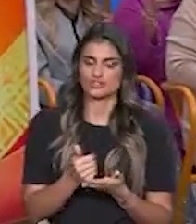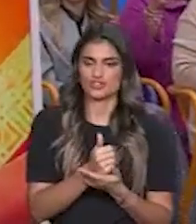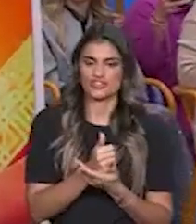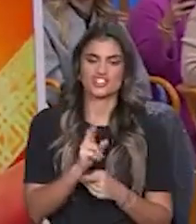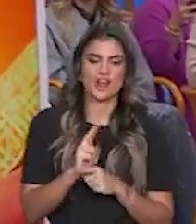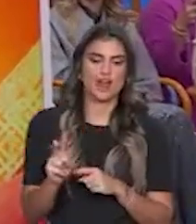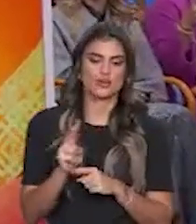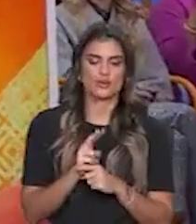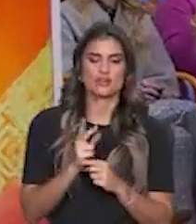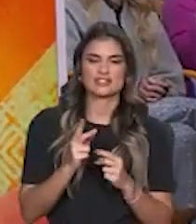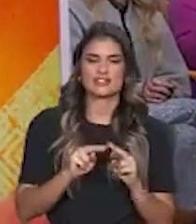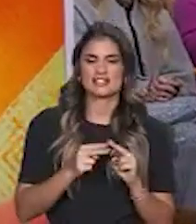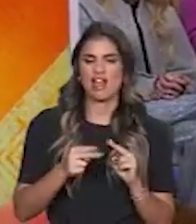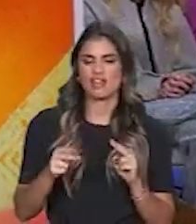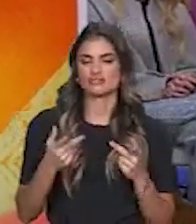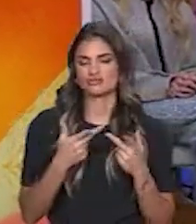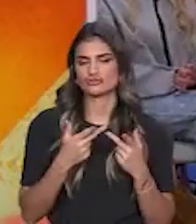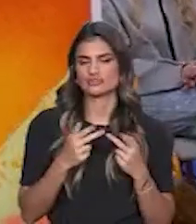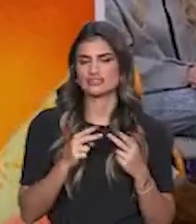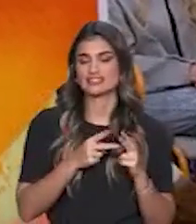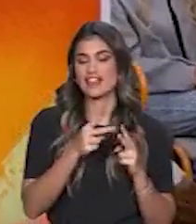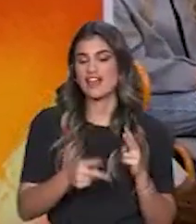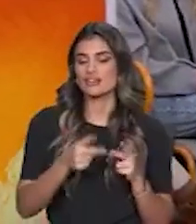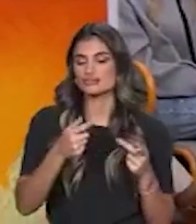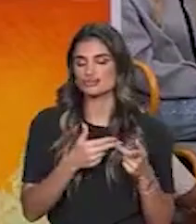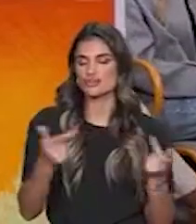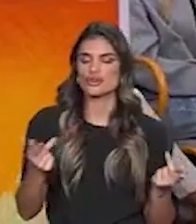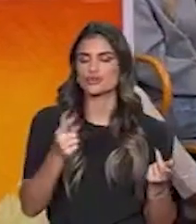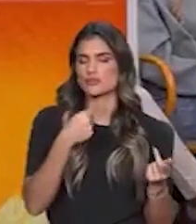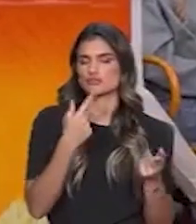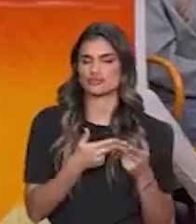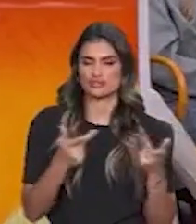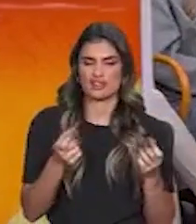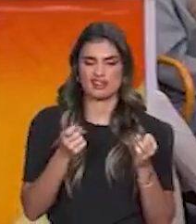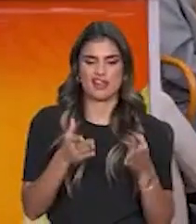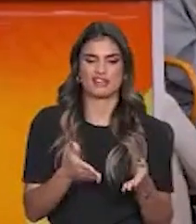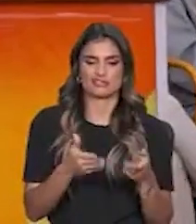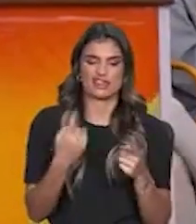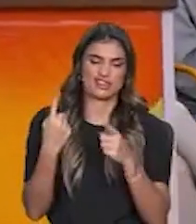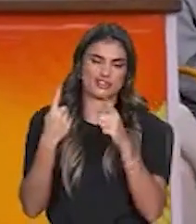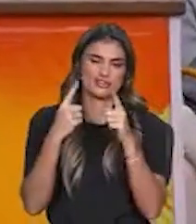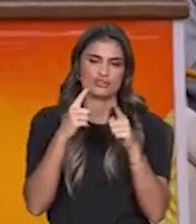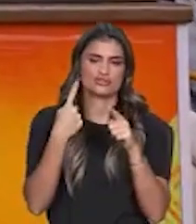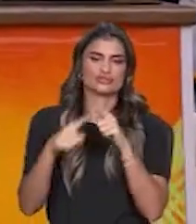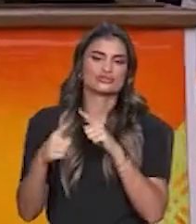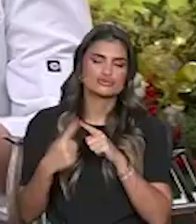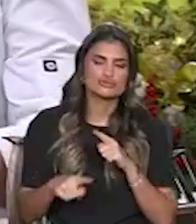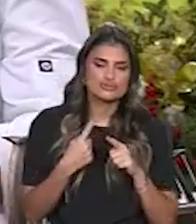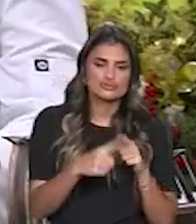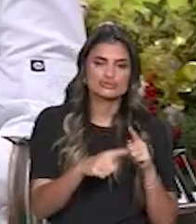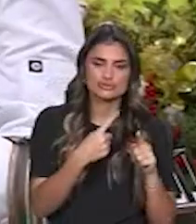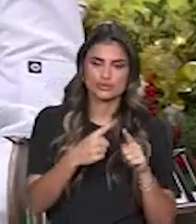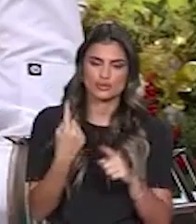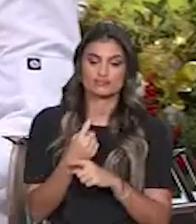enorme de saladas, um leque enorme também de sobremesas, muitas entradas variadas, muita coisa, mas